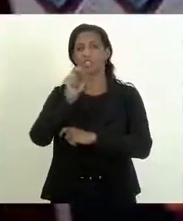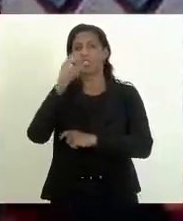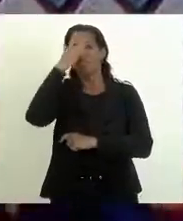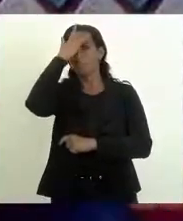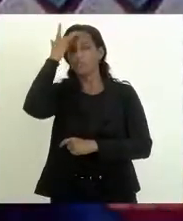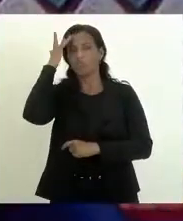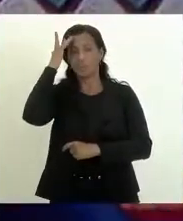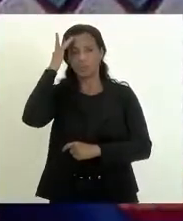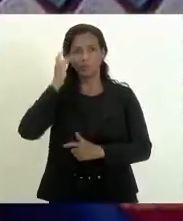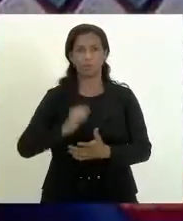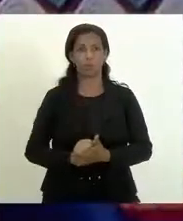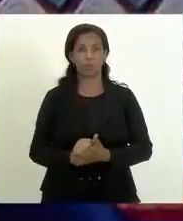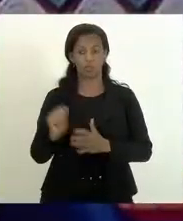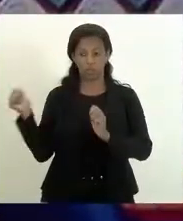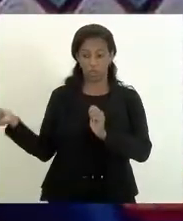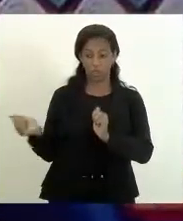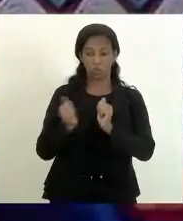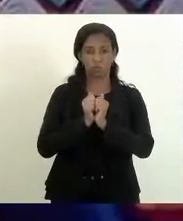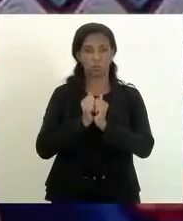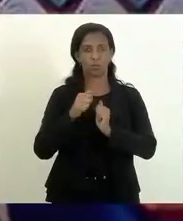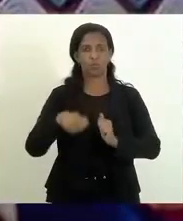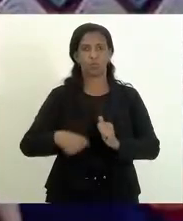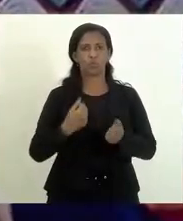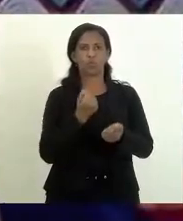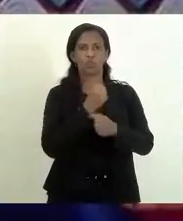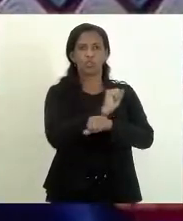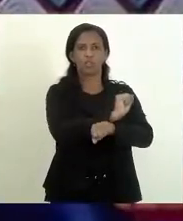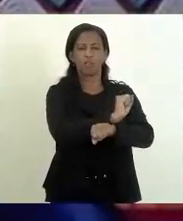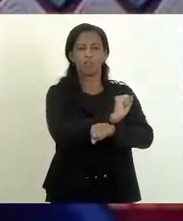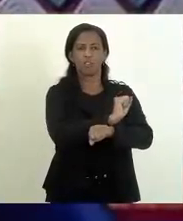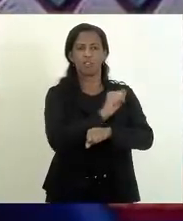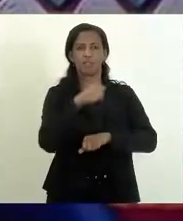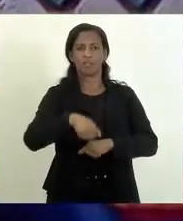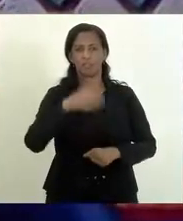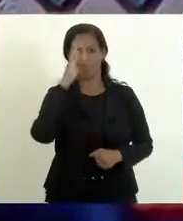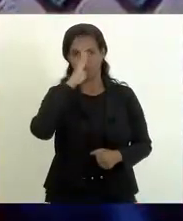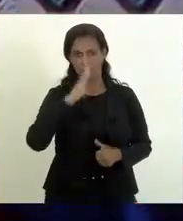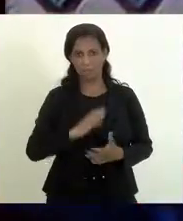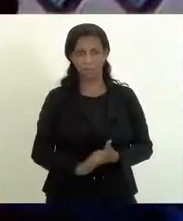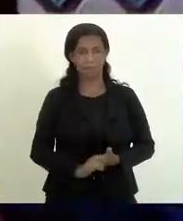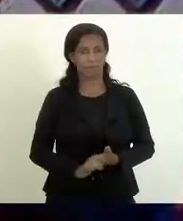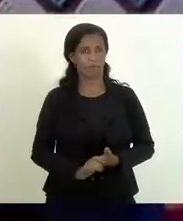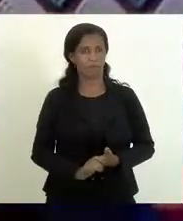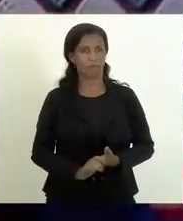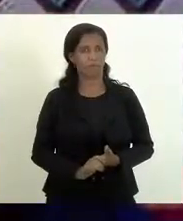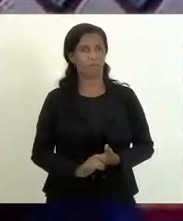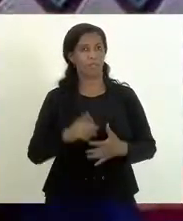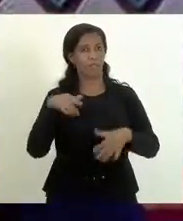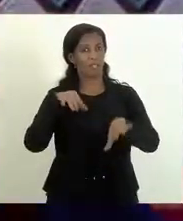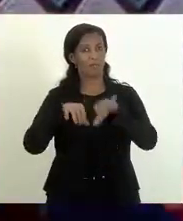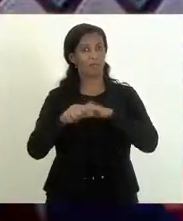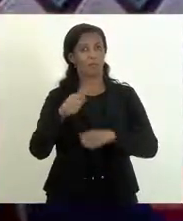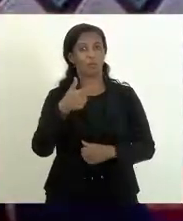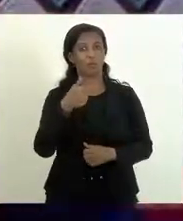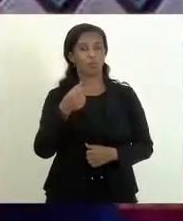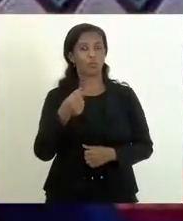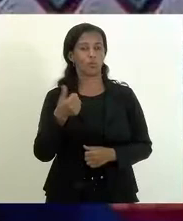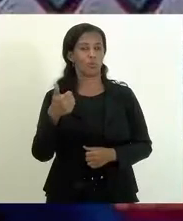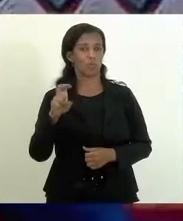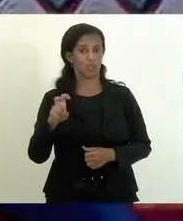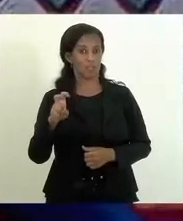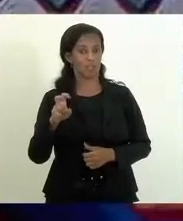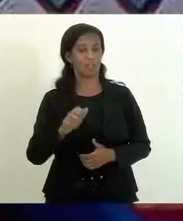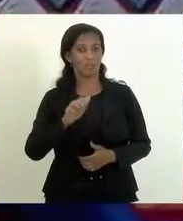ele, legalmente escravizadas no Brasil, escravista. Ele foi reconhecido como advogado em 2015, né, pela